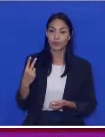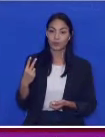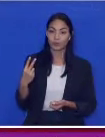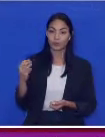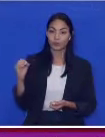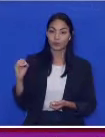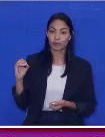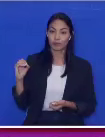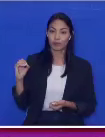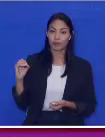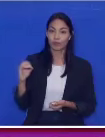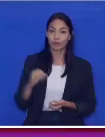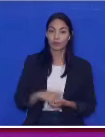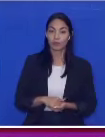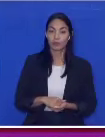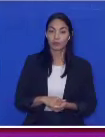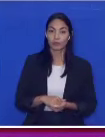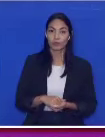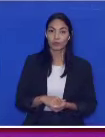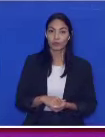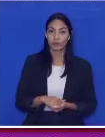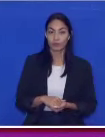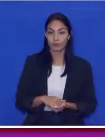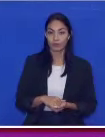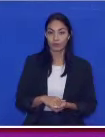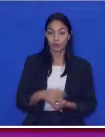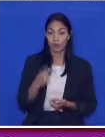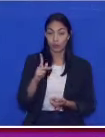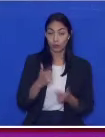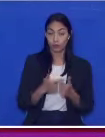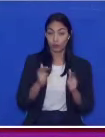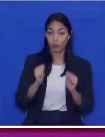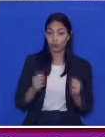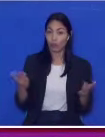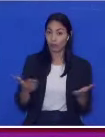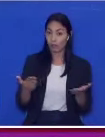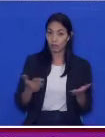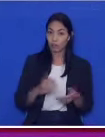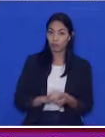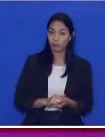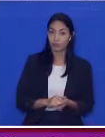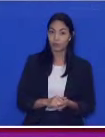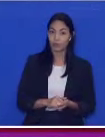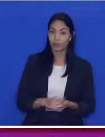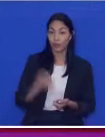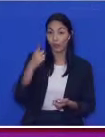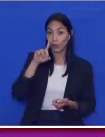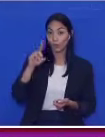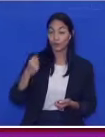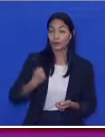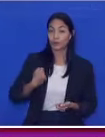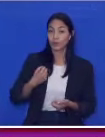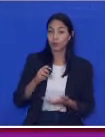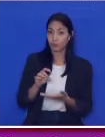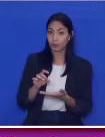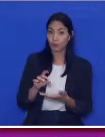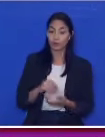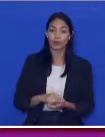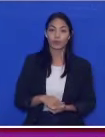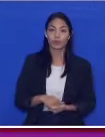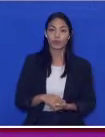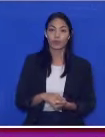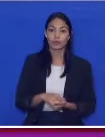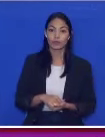20. Branca, 20. Agora, sua sorte pode vir com este número. O 15º e último número da Loto